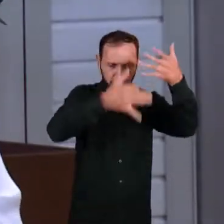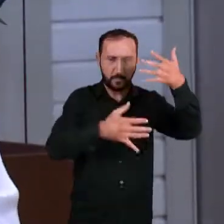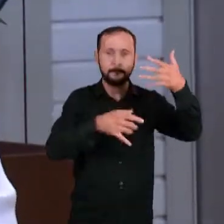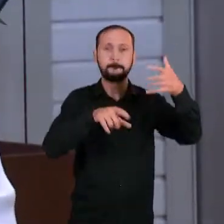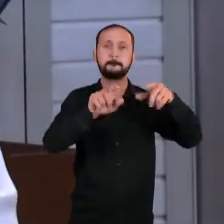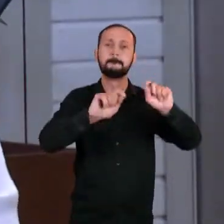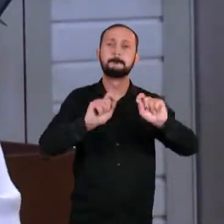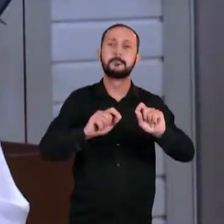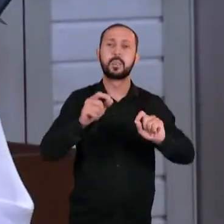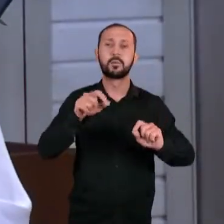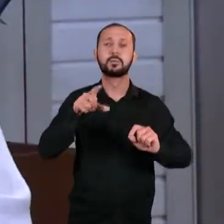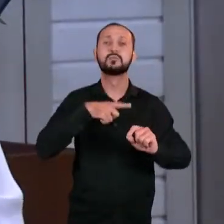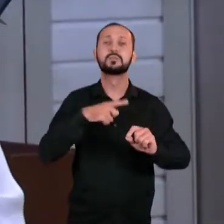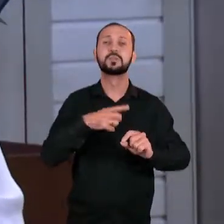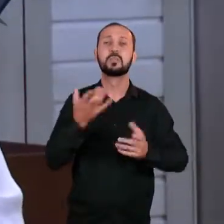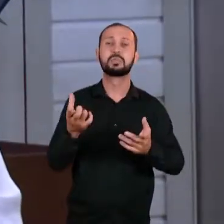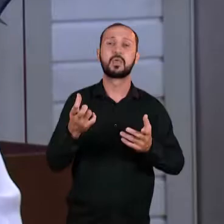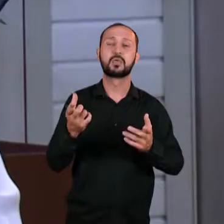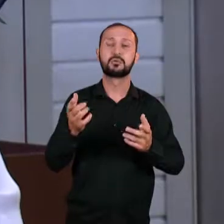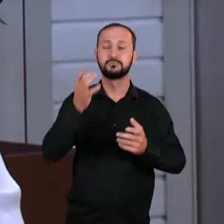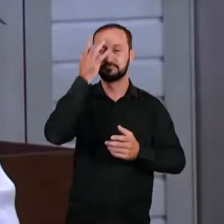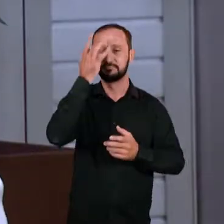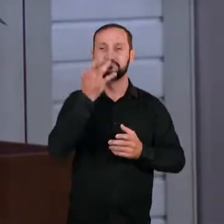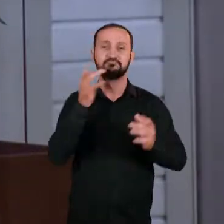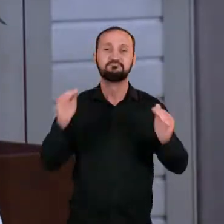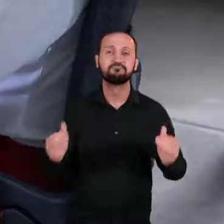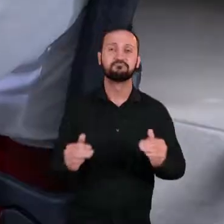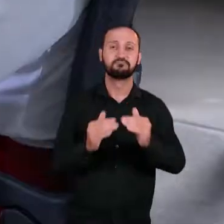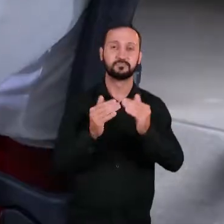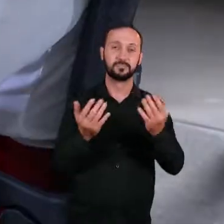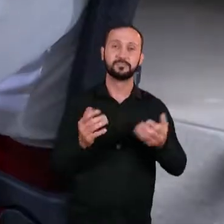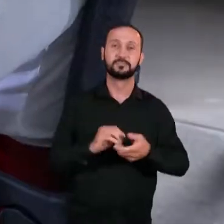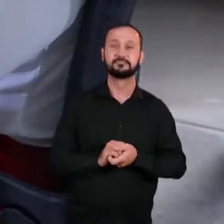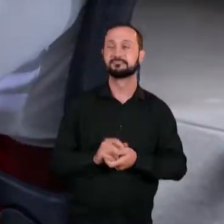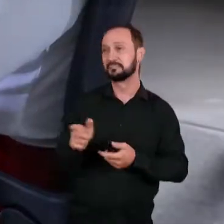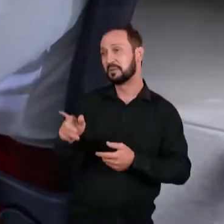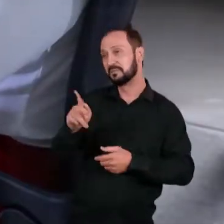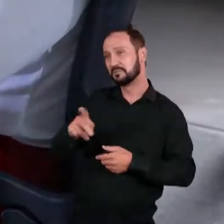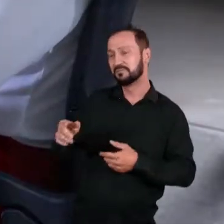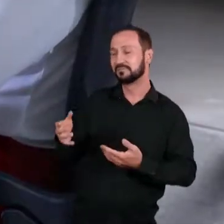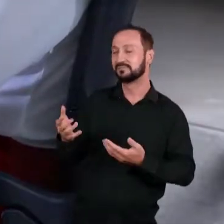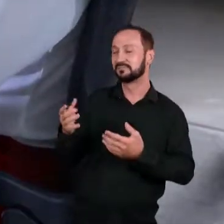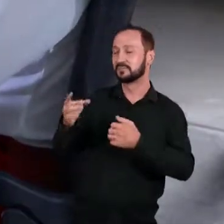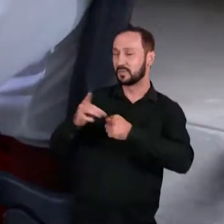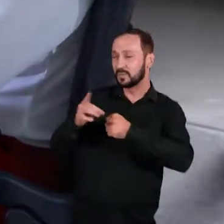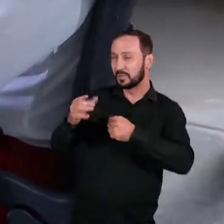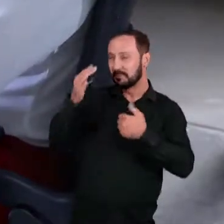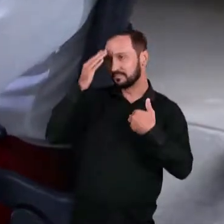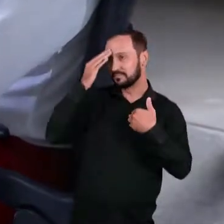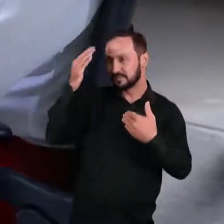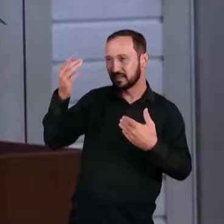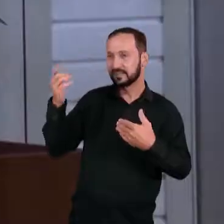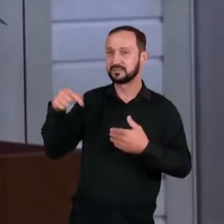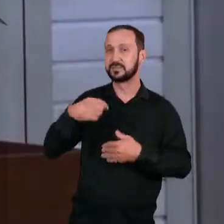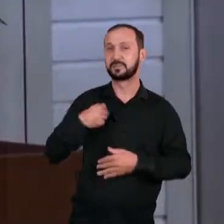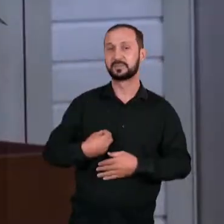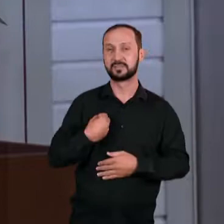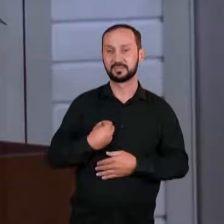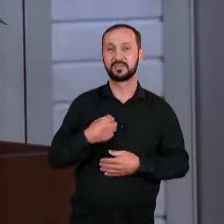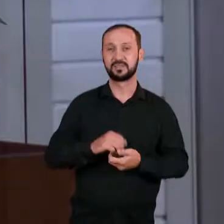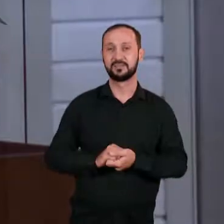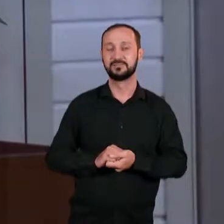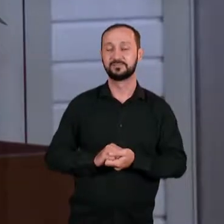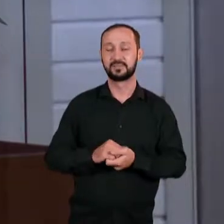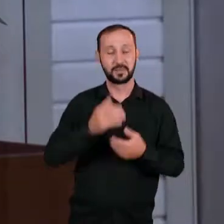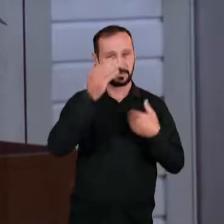aquilo que você tem aptidão, porque faz bem pra gente, né? Com certeza. Obrigada, doutora, pela sua presença aqui no nosso programa. Muito